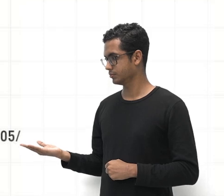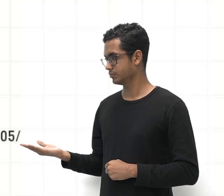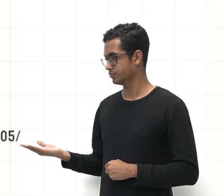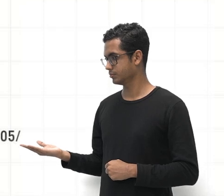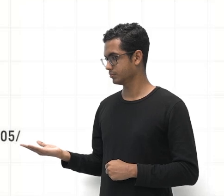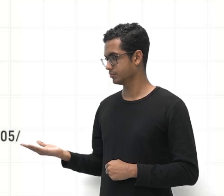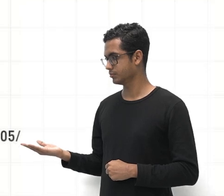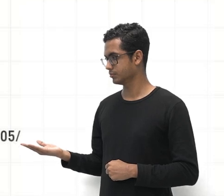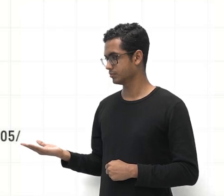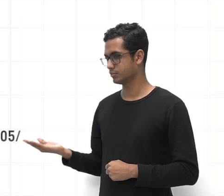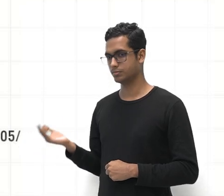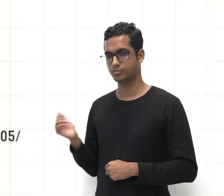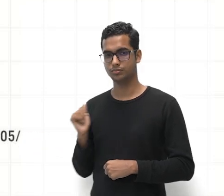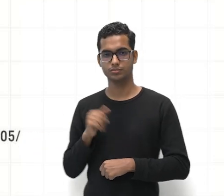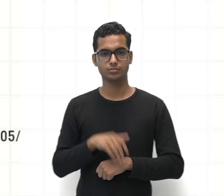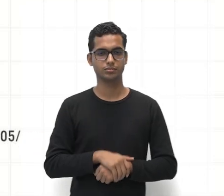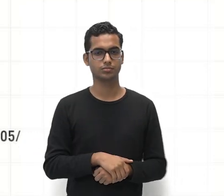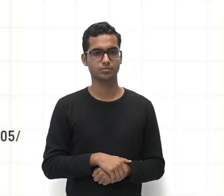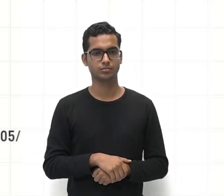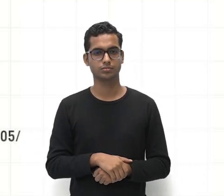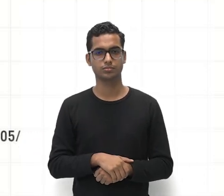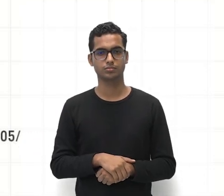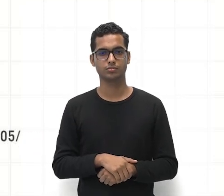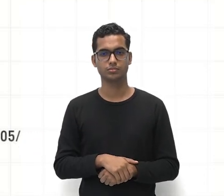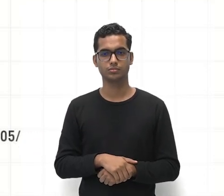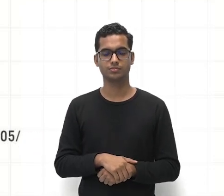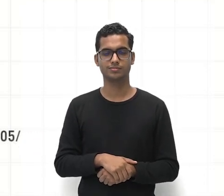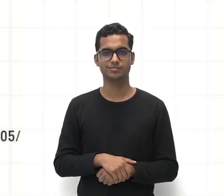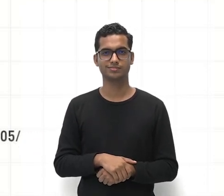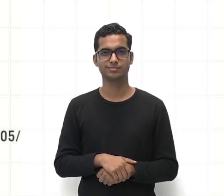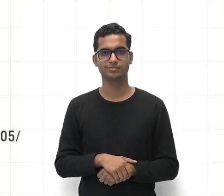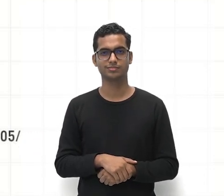acessado aqui nesse ano, né, 2024, né,